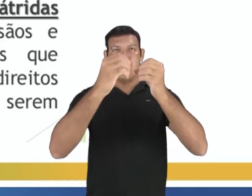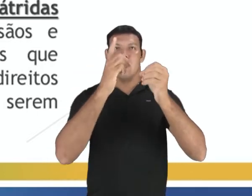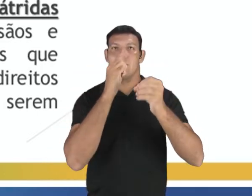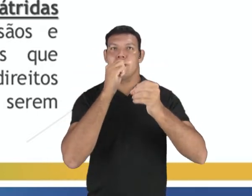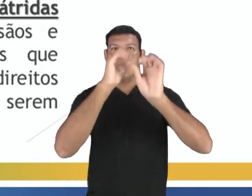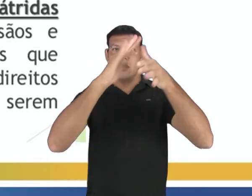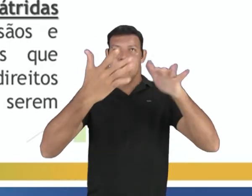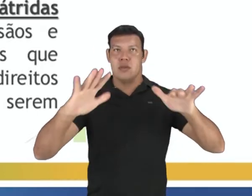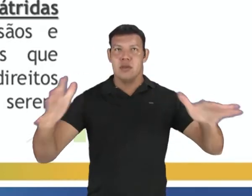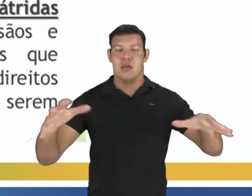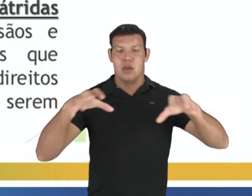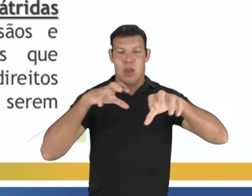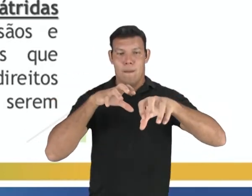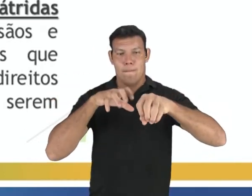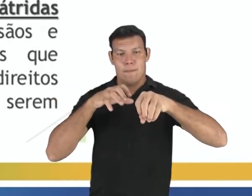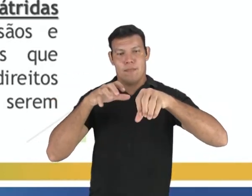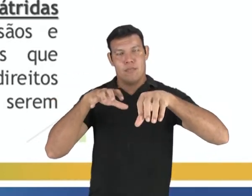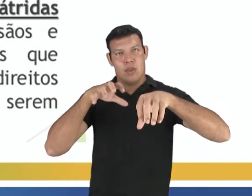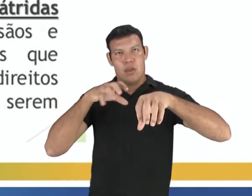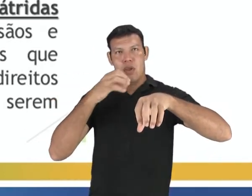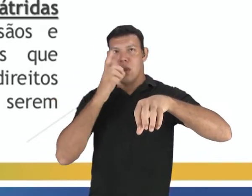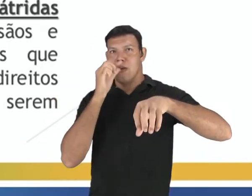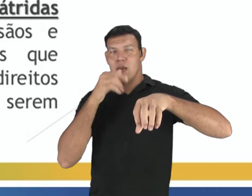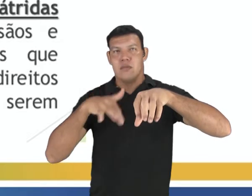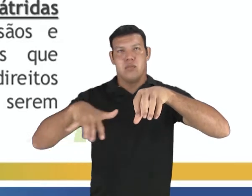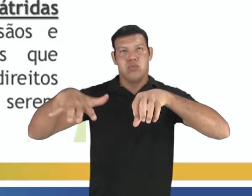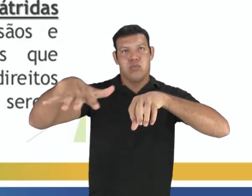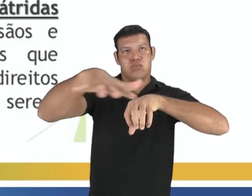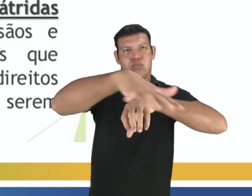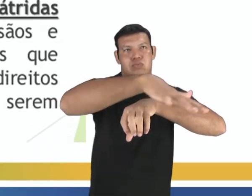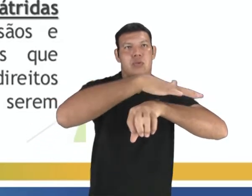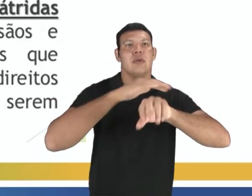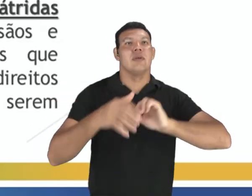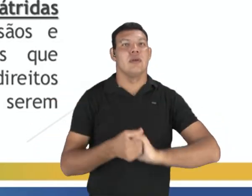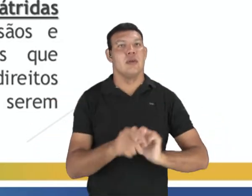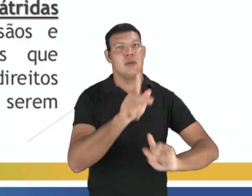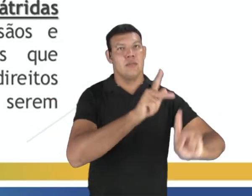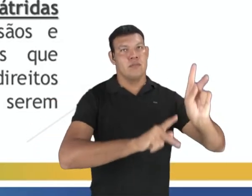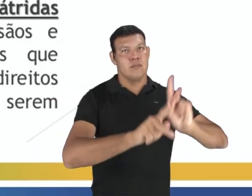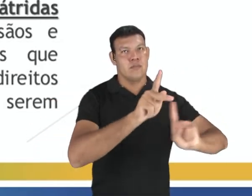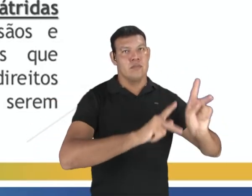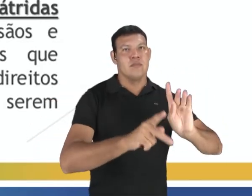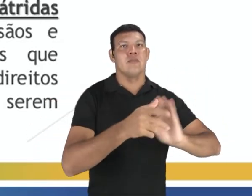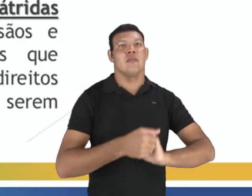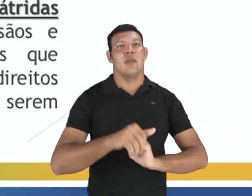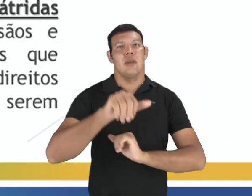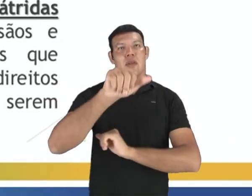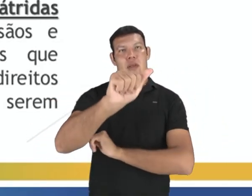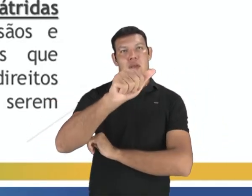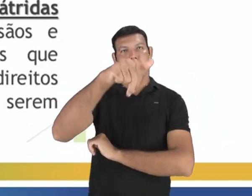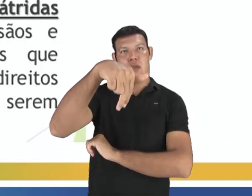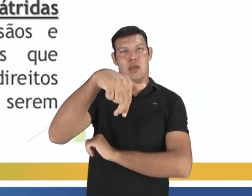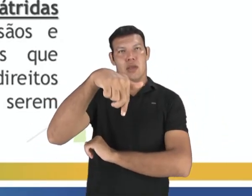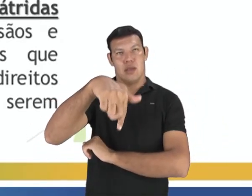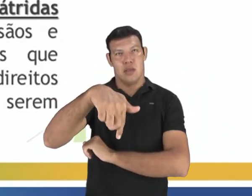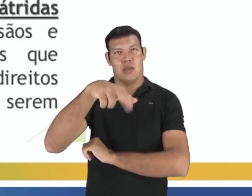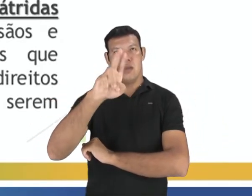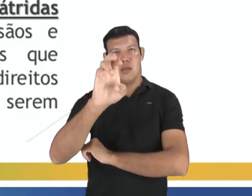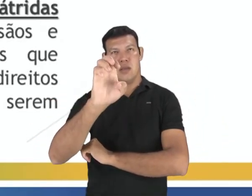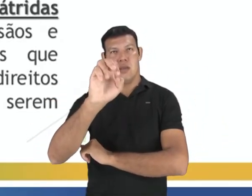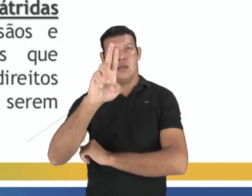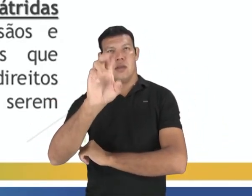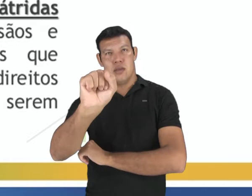jônios. Aí dentro dessa questão, pessoal, a gente da hierarquia social, a gente vai ter os epátridas, né? Grandes